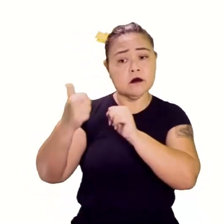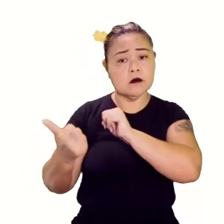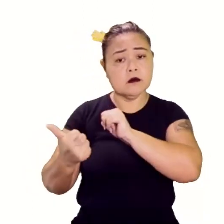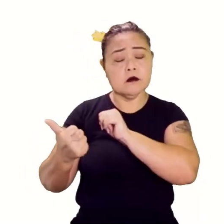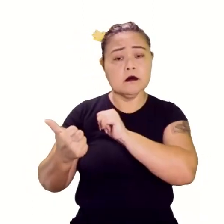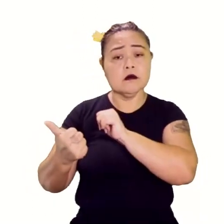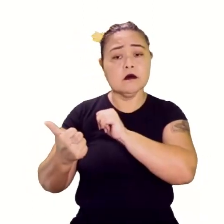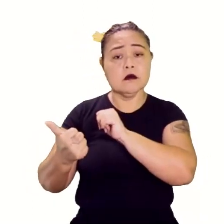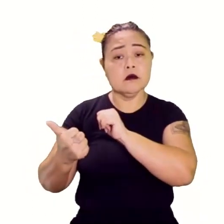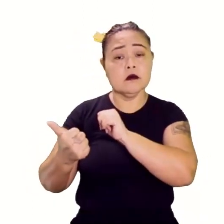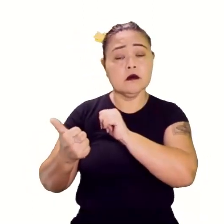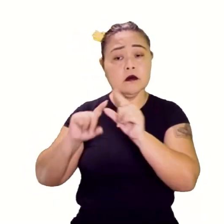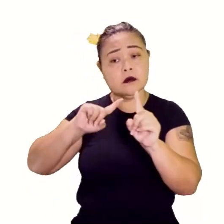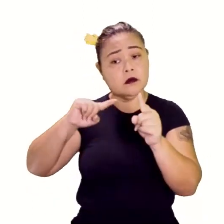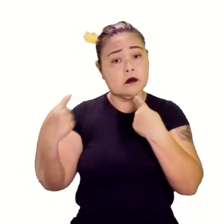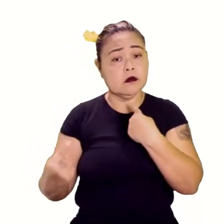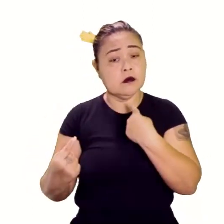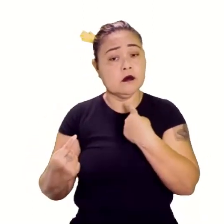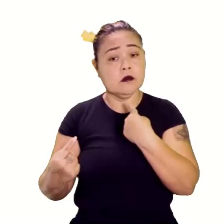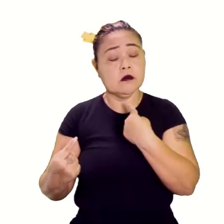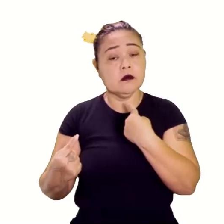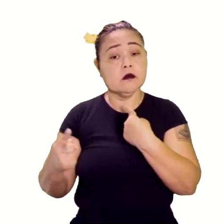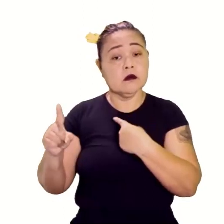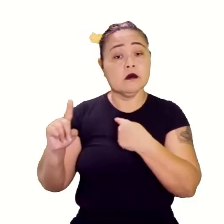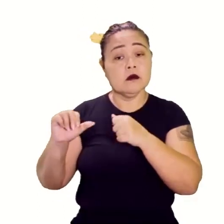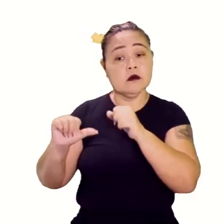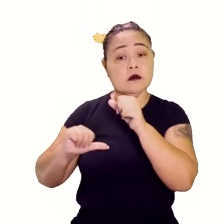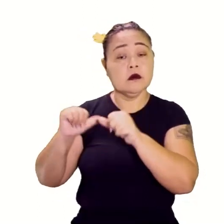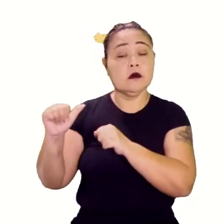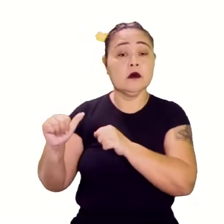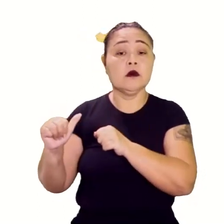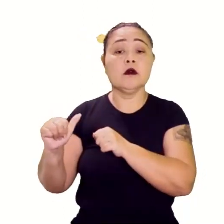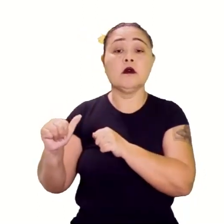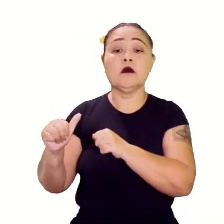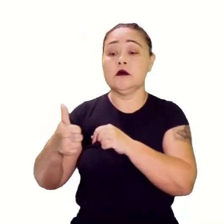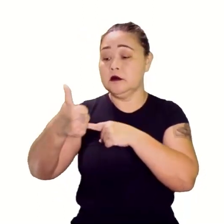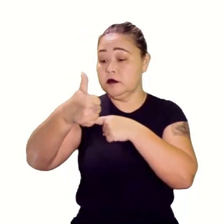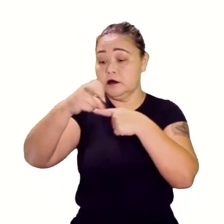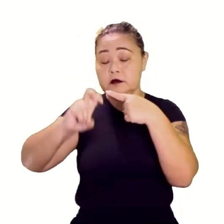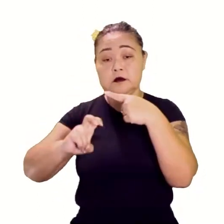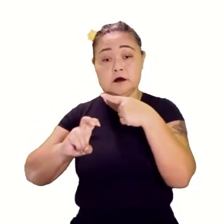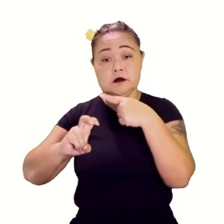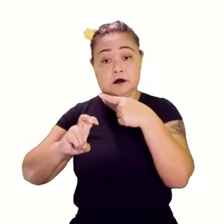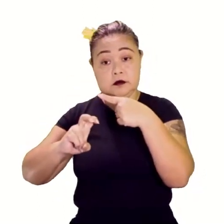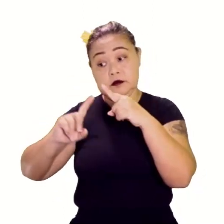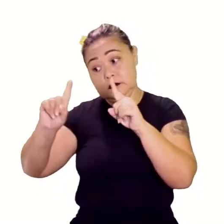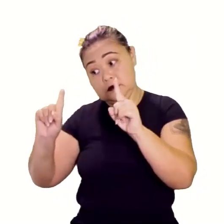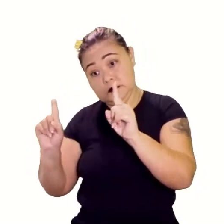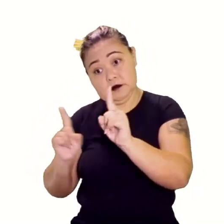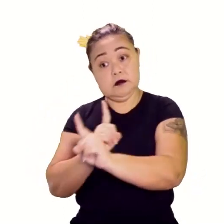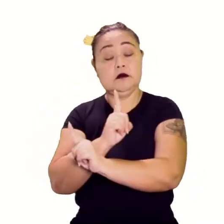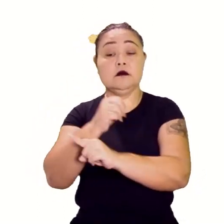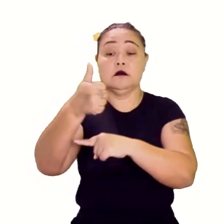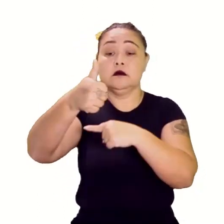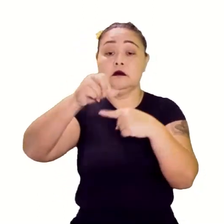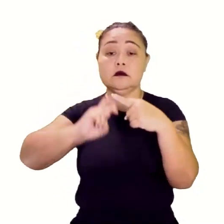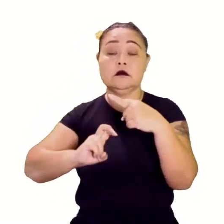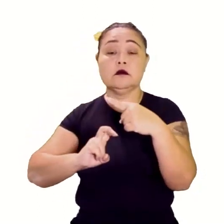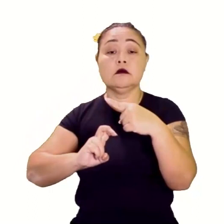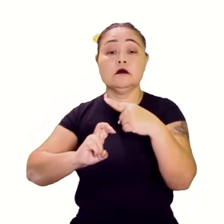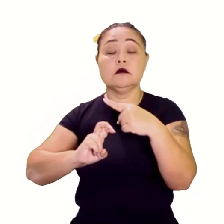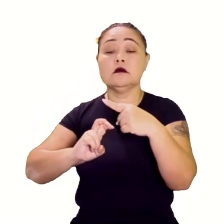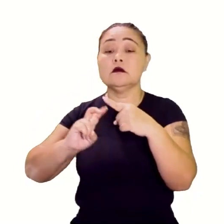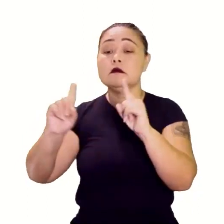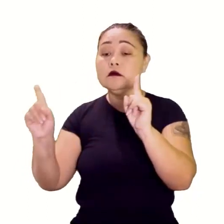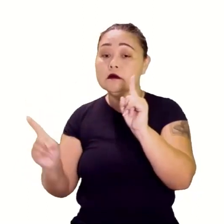transformar, né? Vamos fazer essa transformação aqui? Vamos lá. 1/5, o nosso giro, né? Transformar para